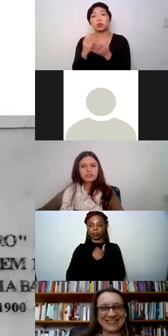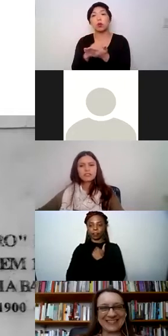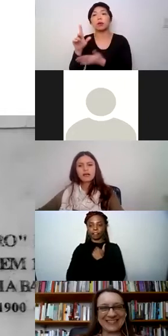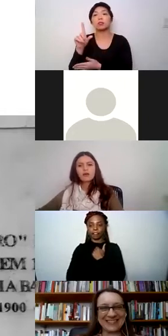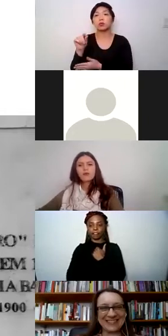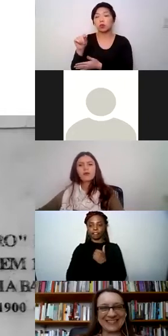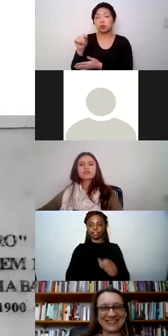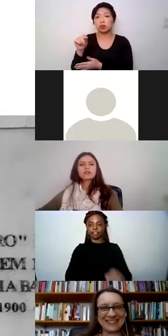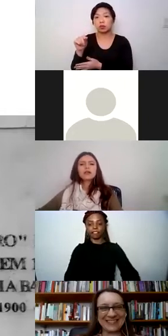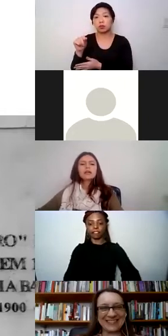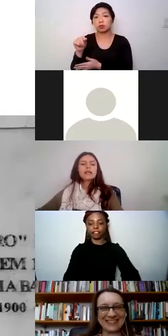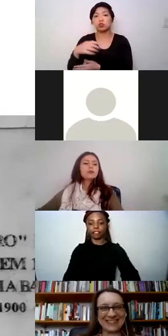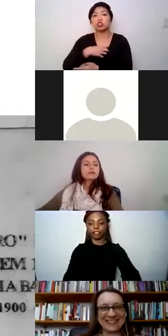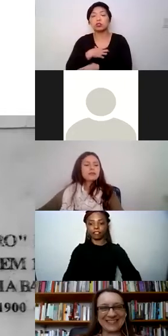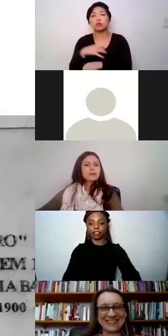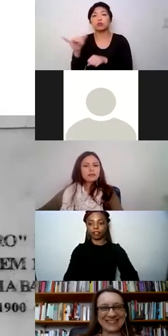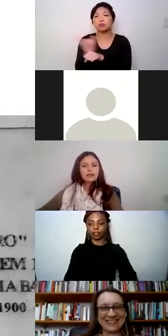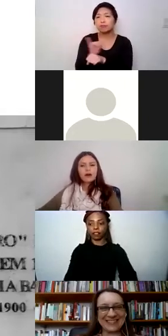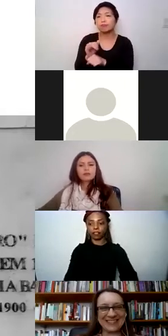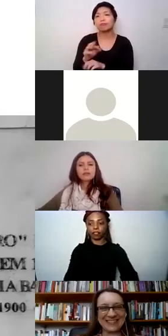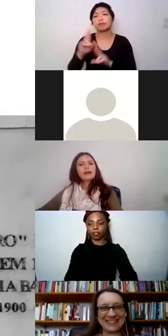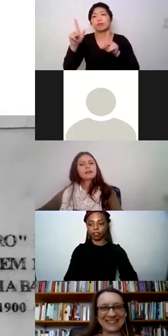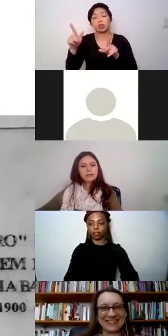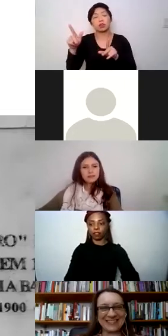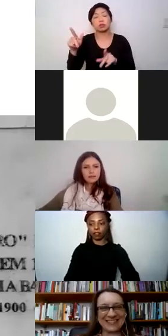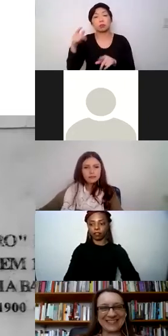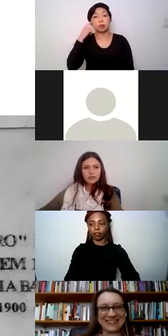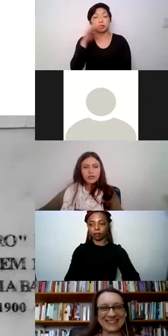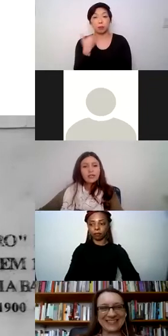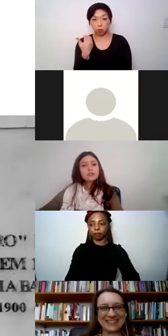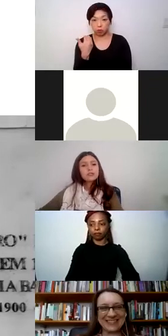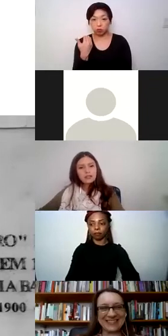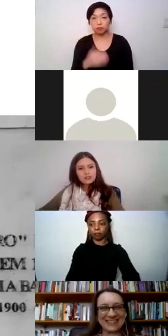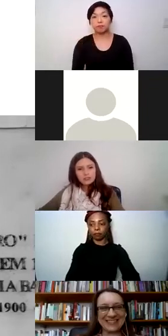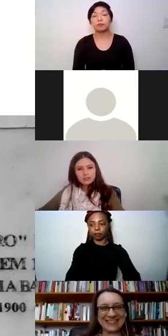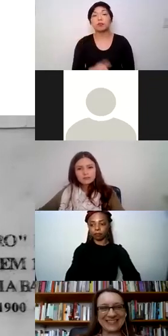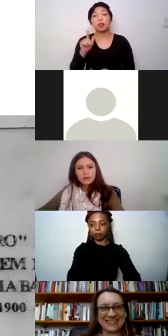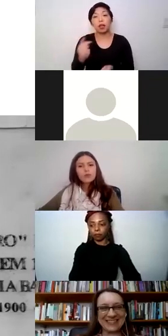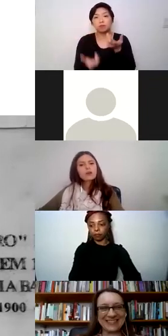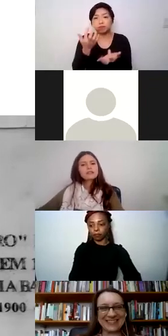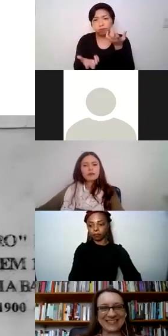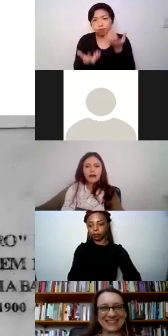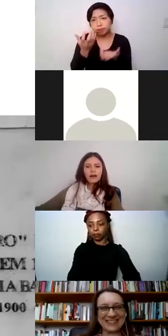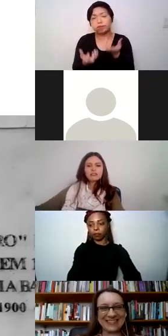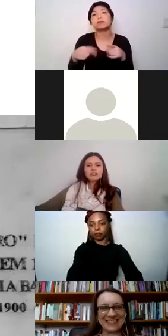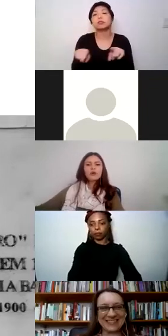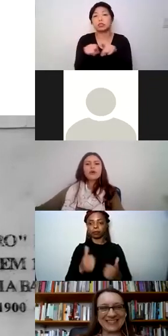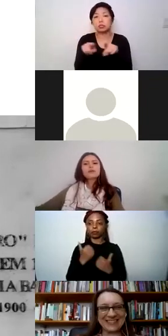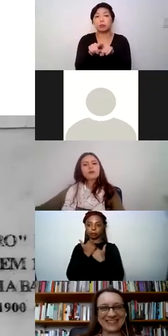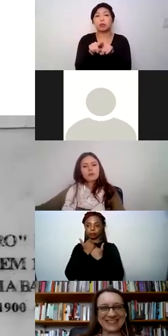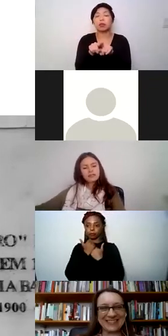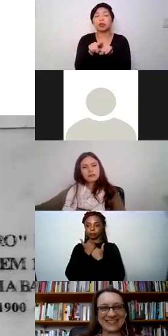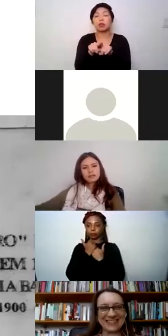maneiras de lidar com a morte e com o espaço cemeterial que é a cremação e o cemitério jardim o casal Bardi